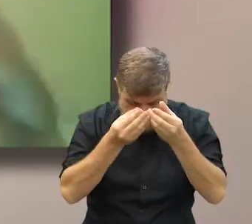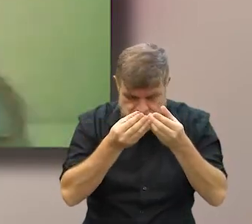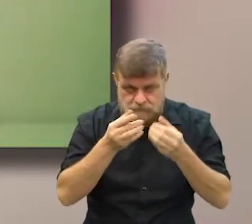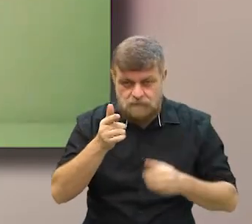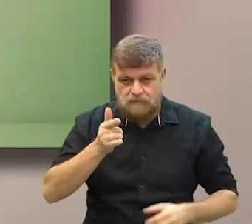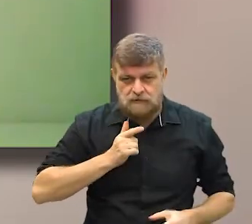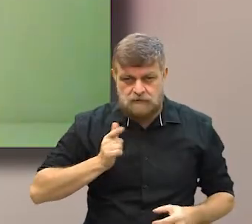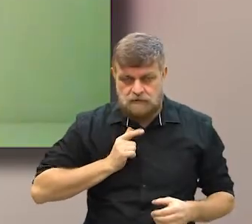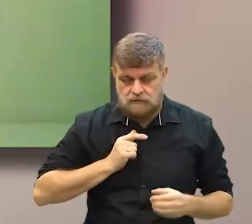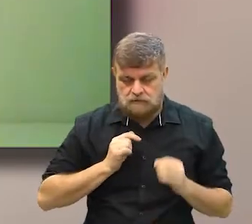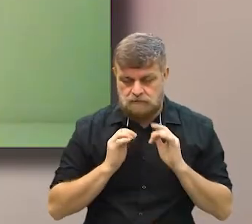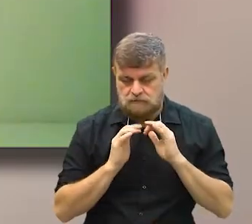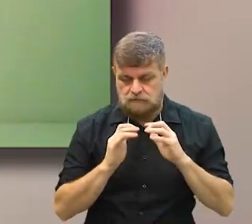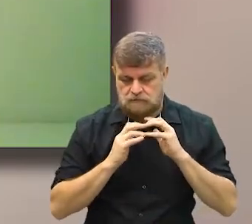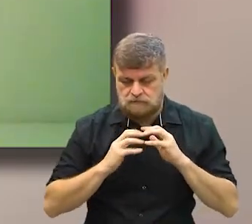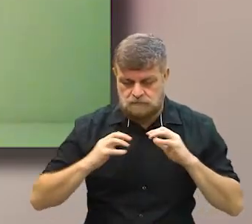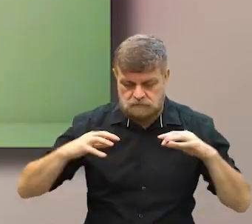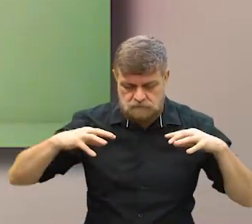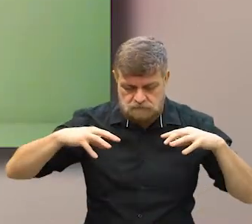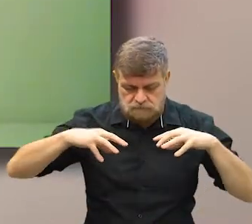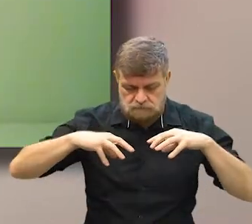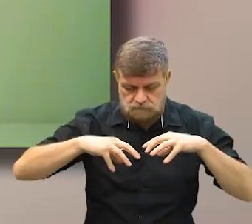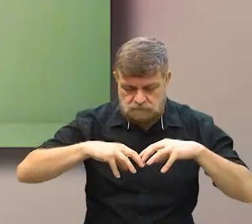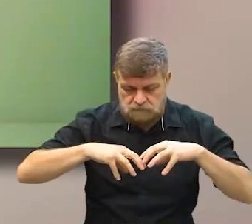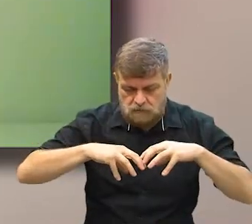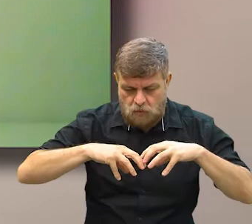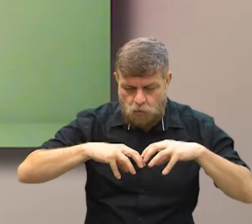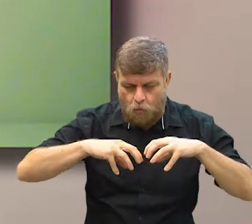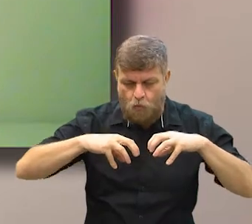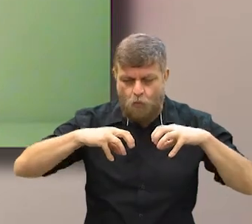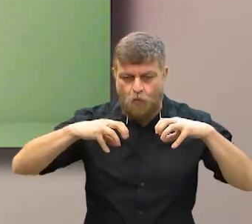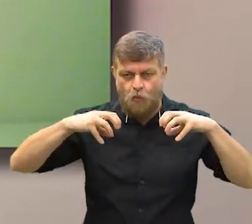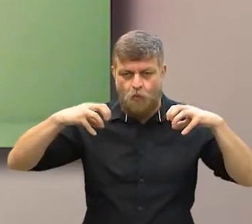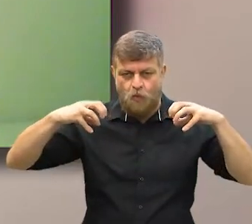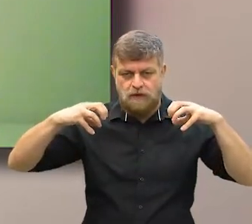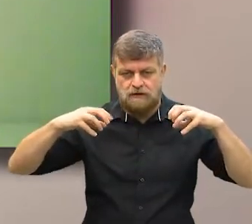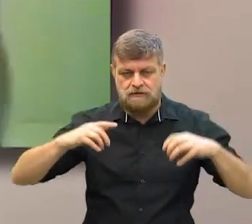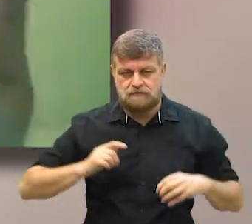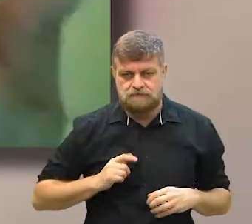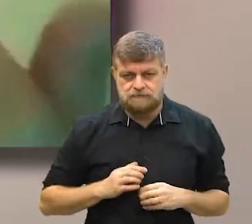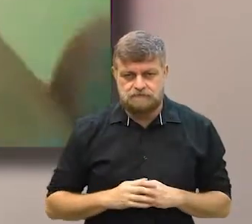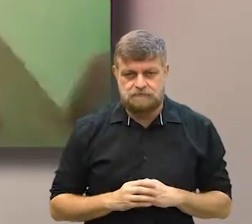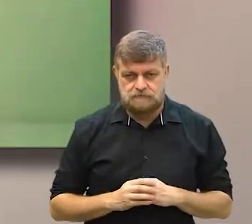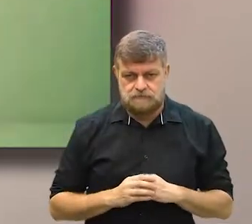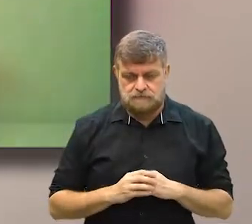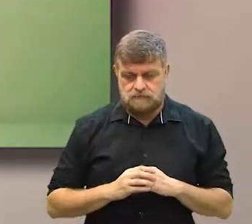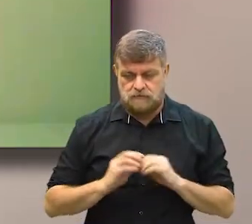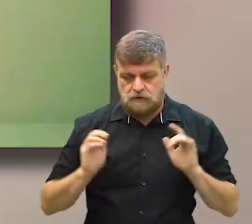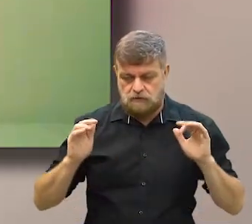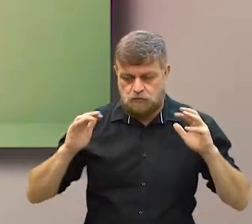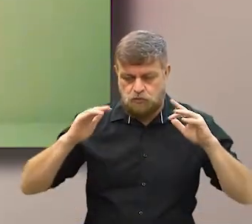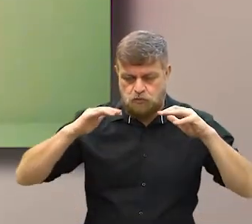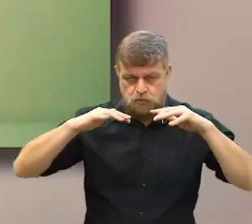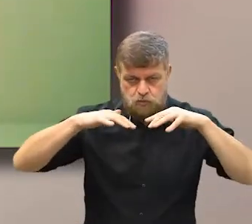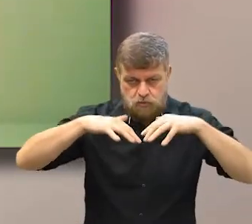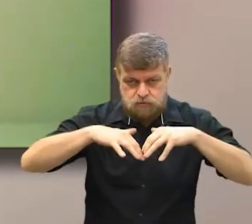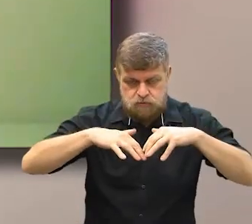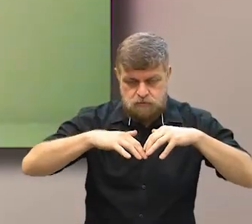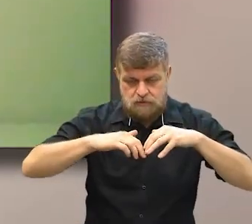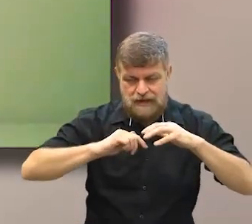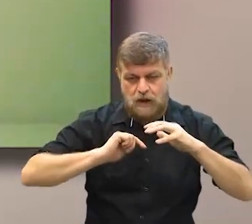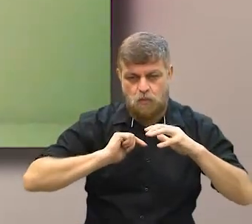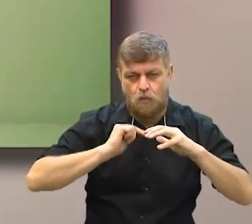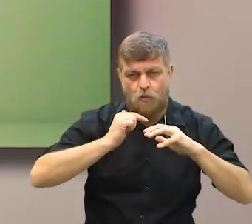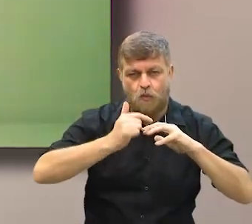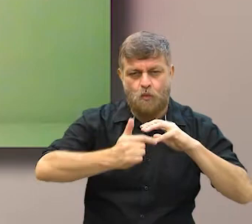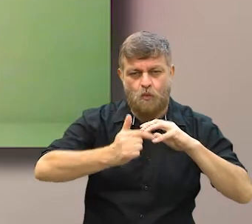elas entram no cérebro e causam um fluxo de água que vai da direção da artéria para a veia.